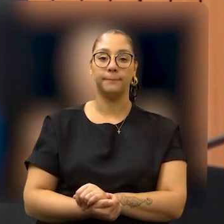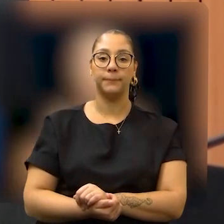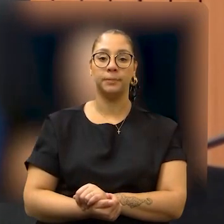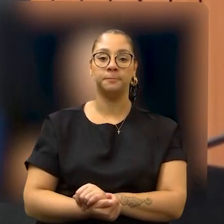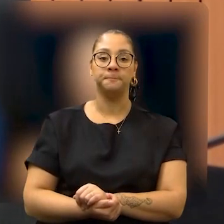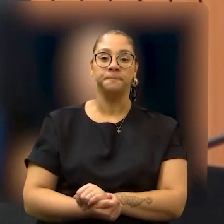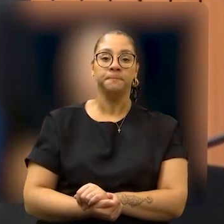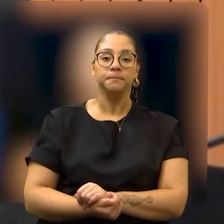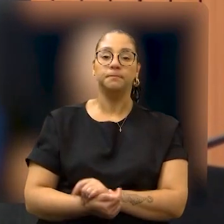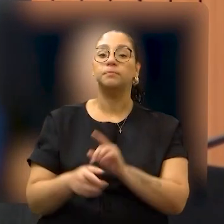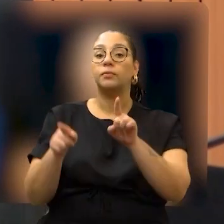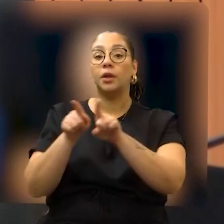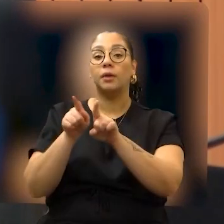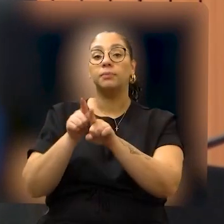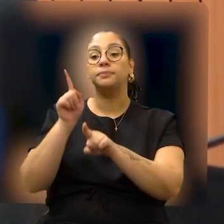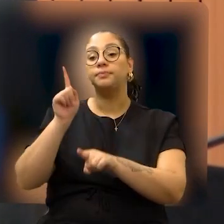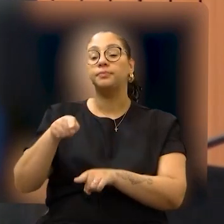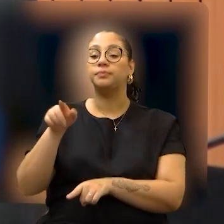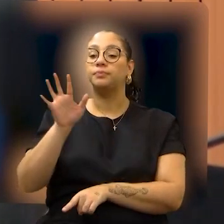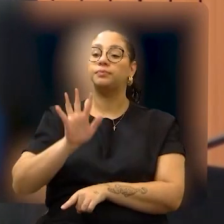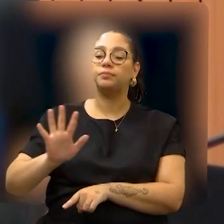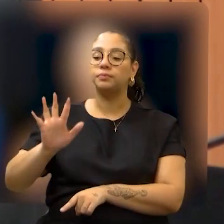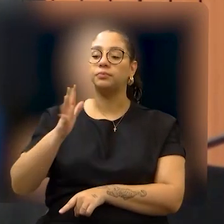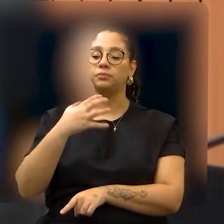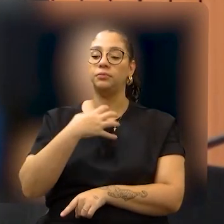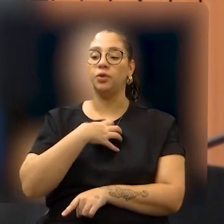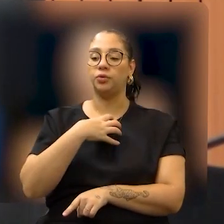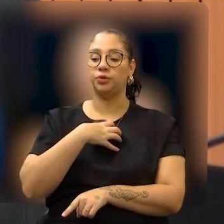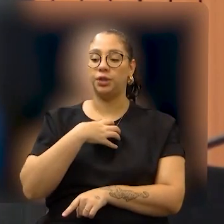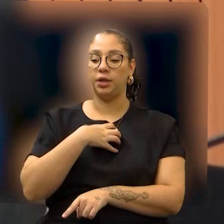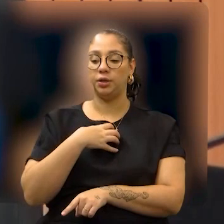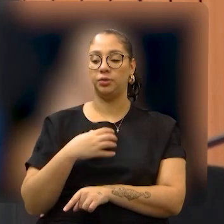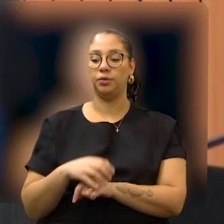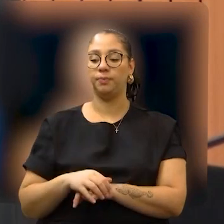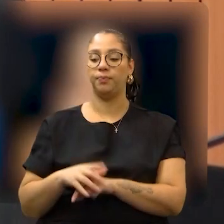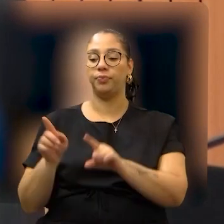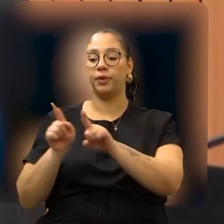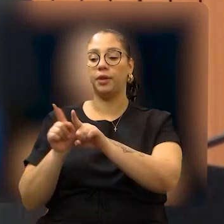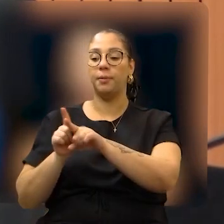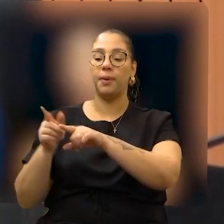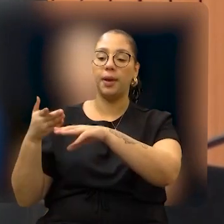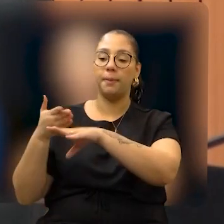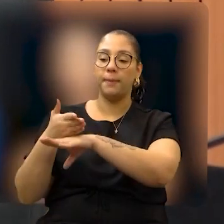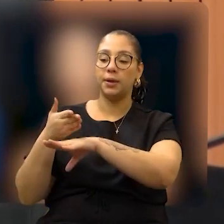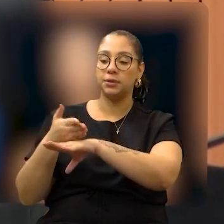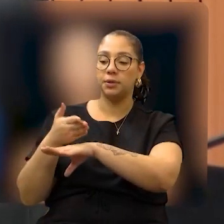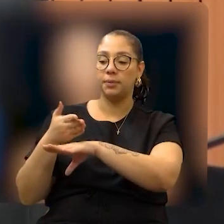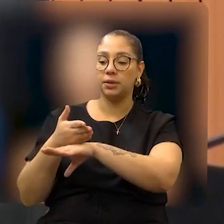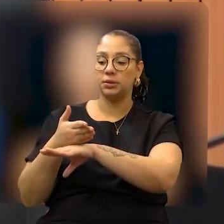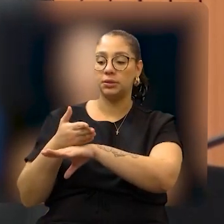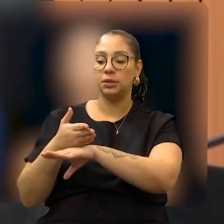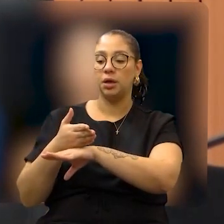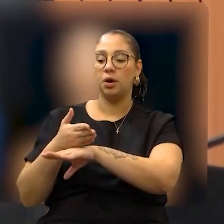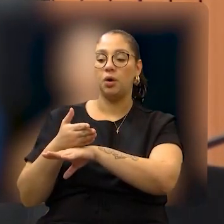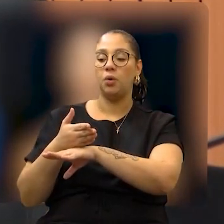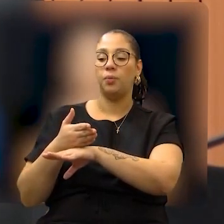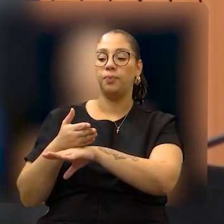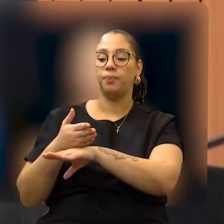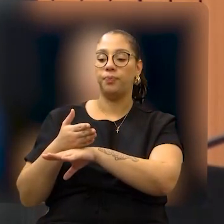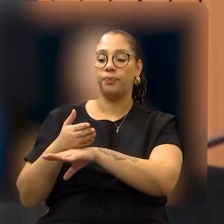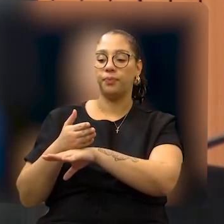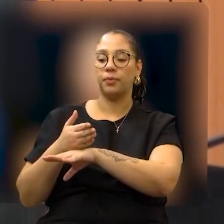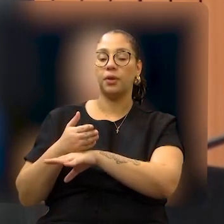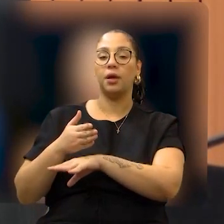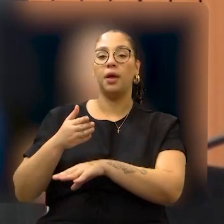a ponto de também prezarmos pela formatação, né, e a participação,